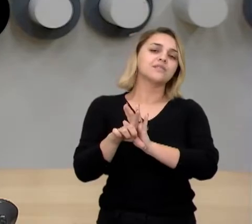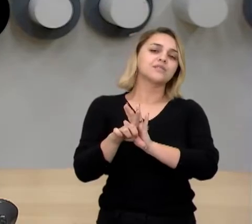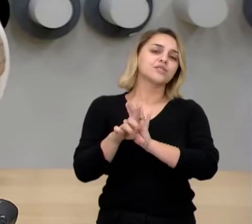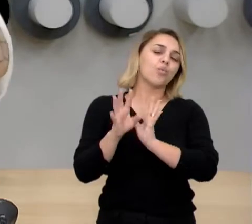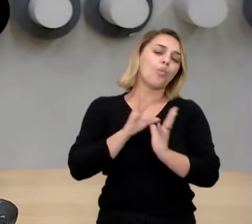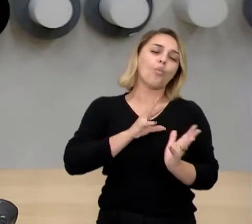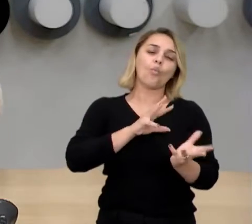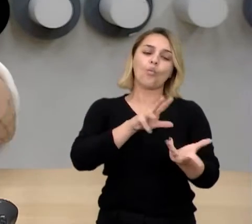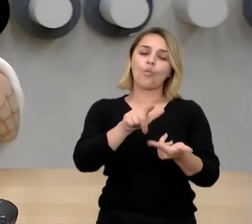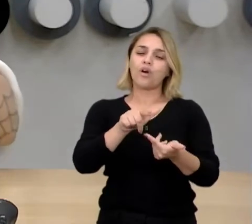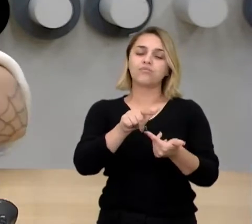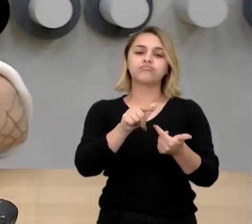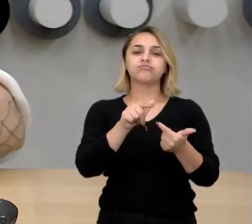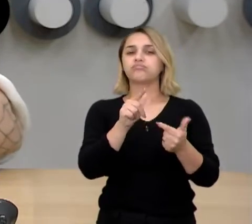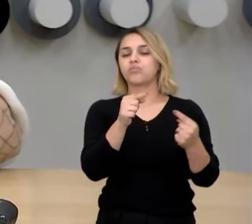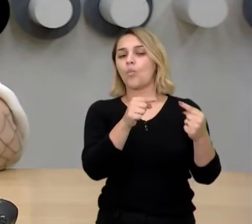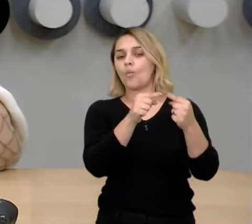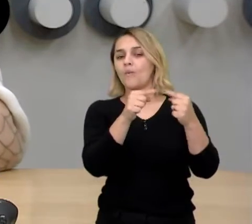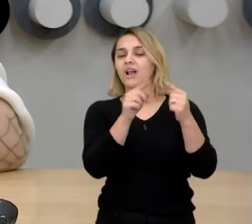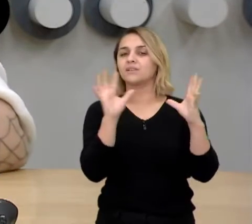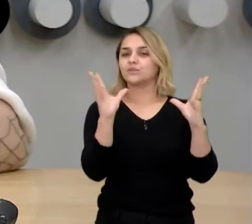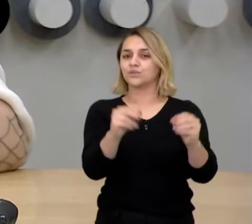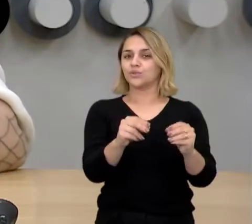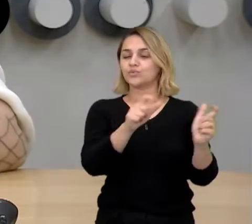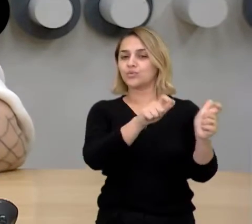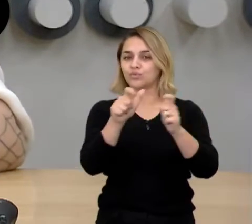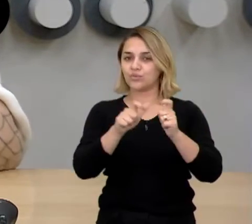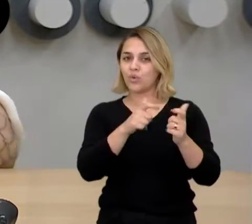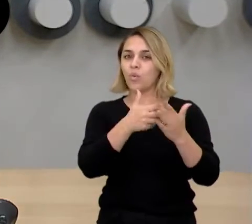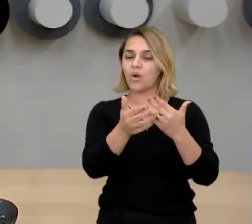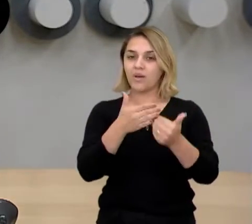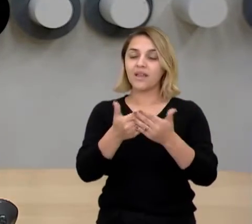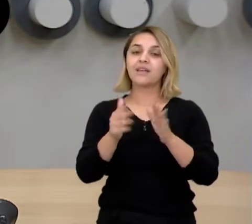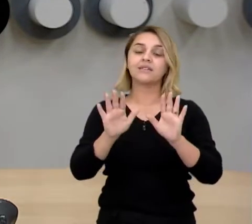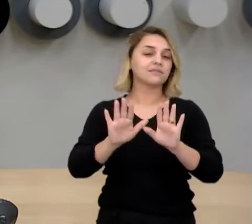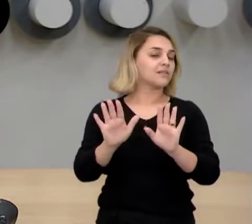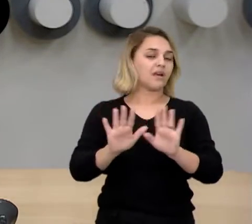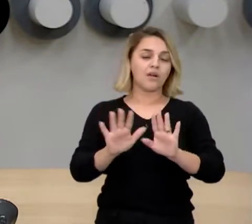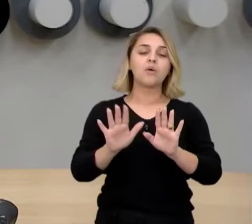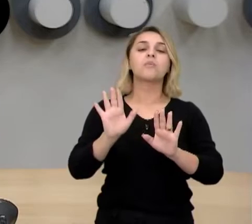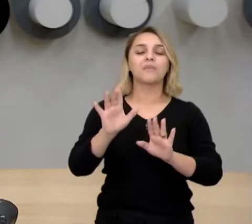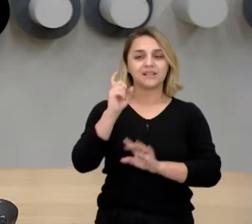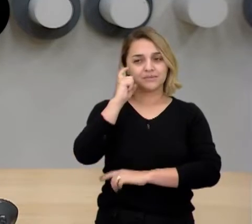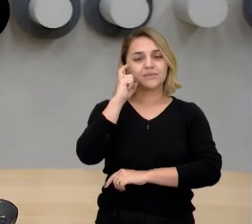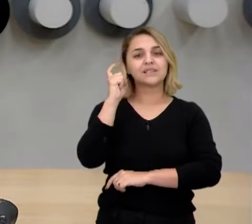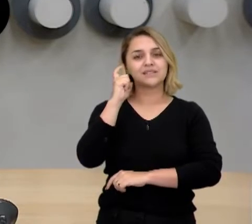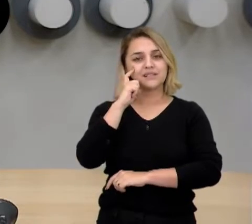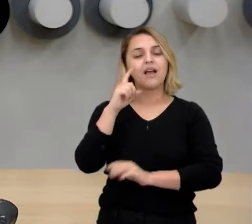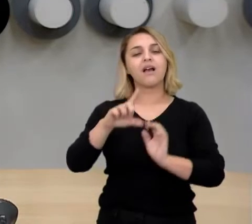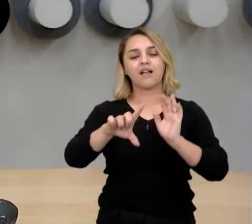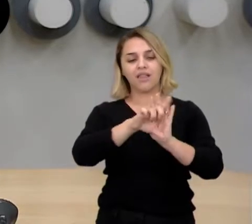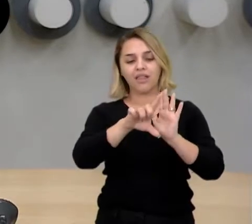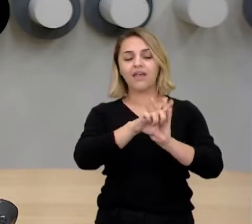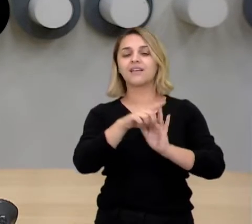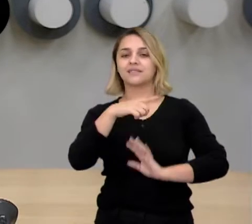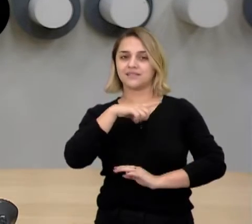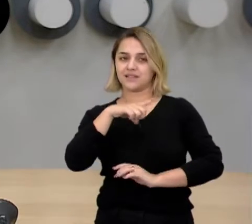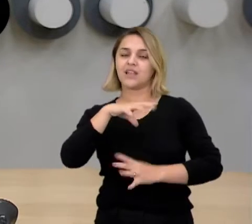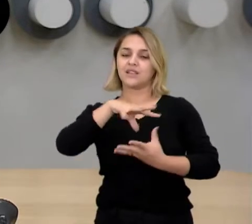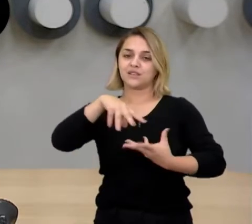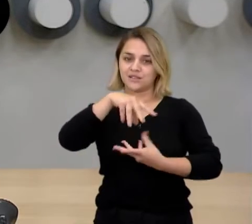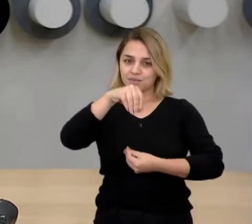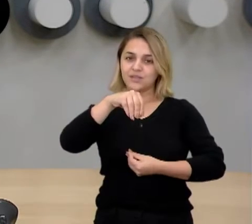para todos o tempo todo, em qualquer lugar. Mas a gente precisa pensar que as leis possuem um espírito. Elas são animadas, elas